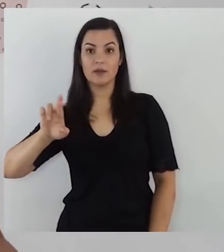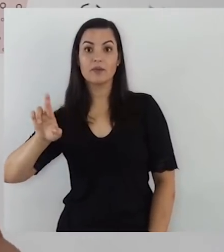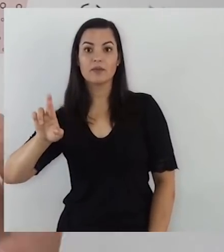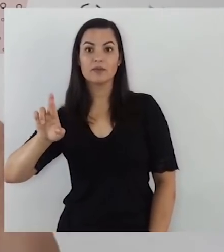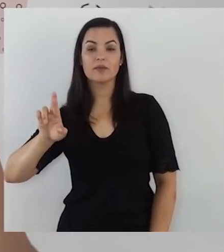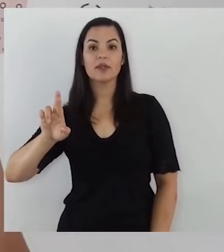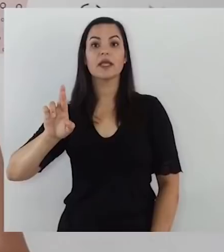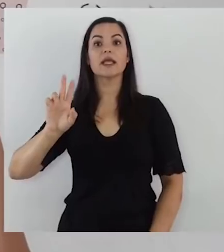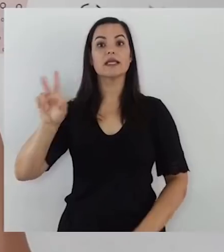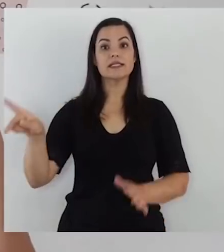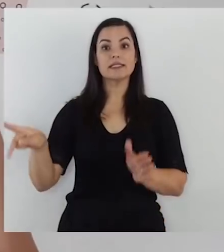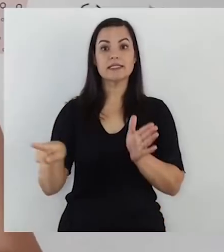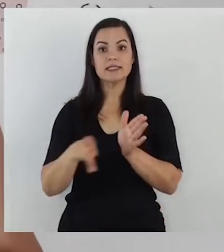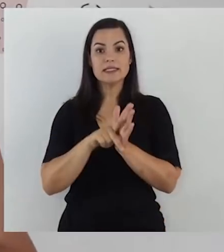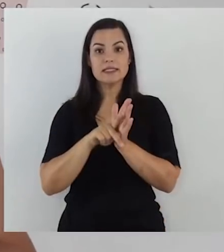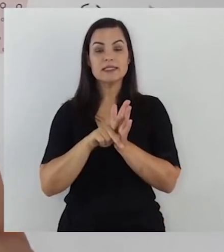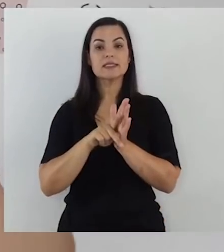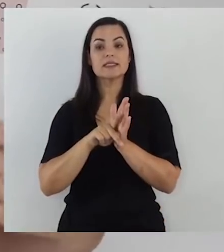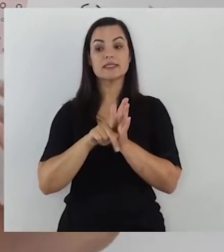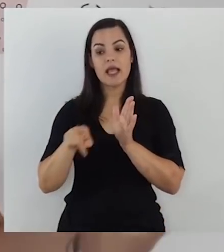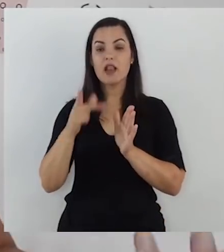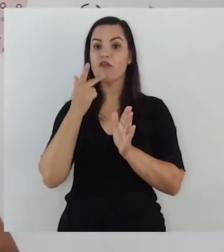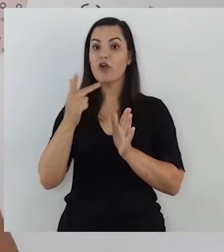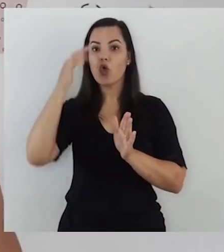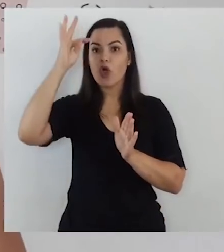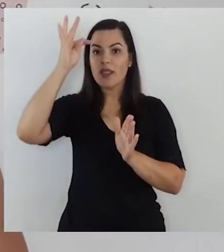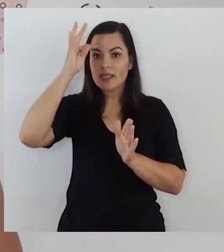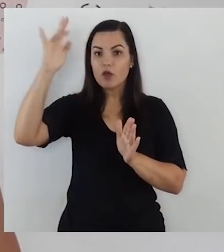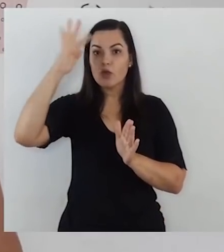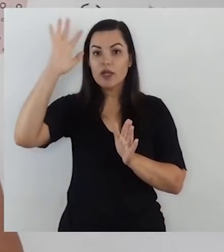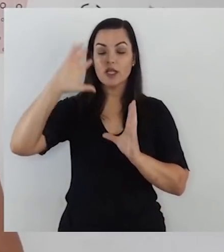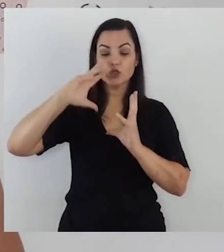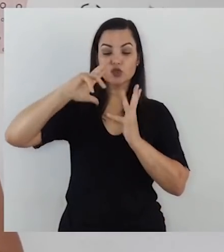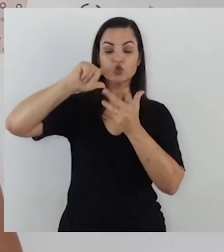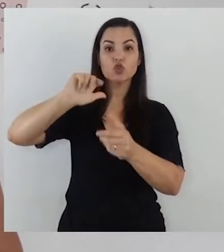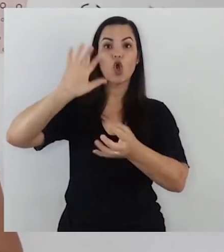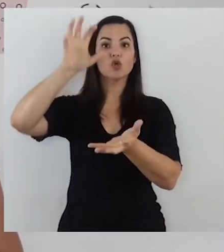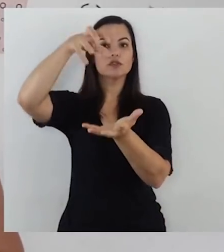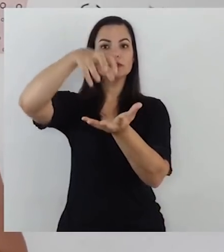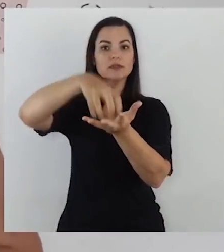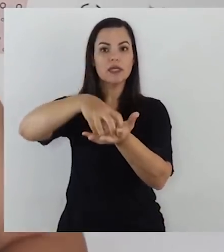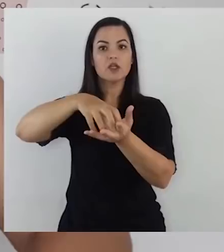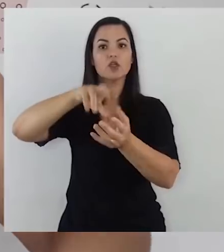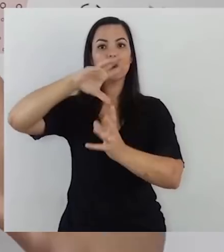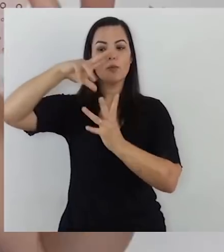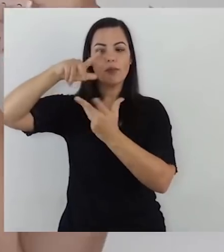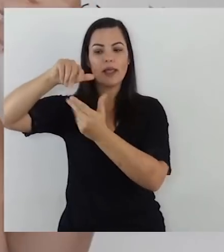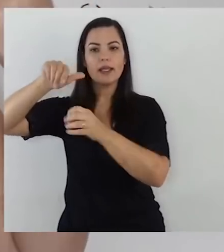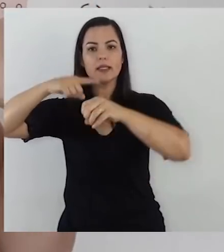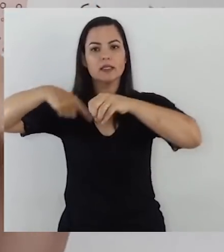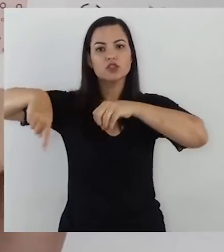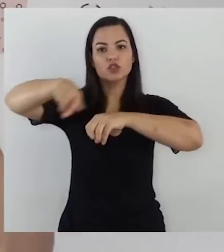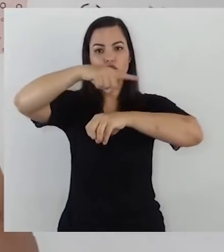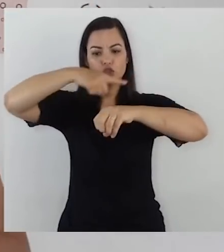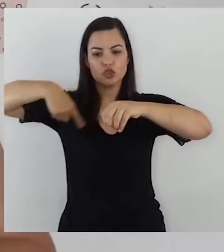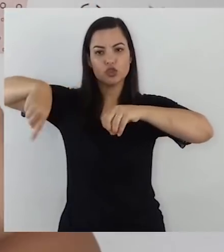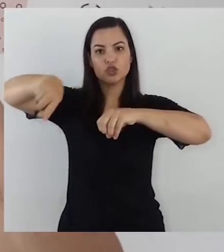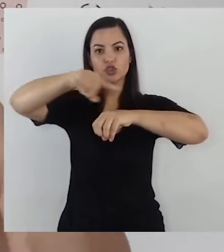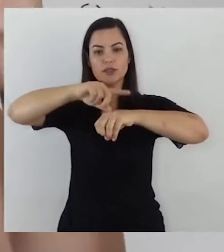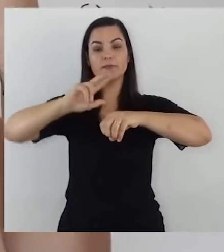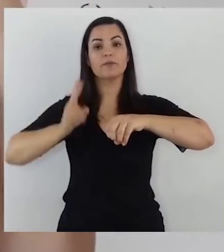até hoje, sendo o Sol no centro do universo e todos os planetas girando em torno dele. Então, desde lá de